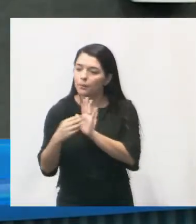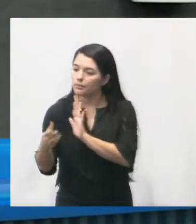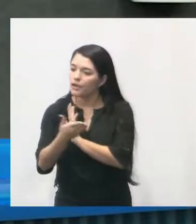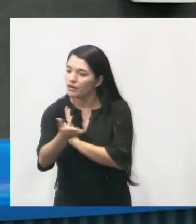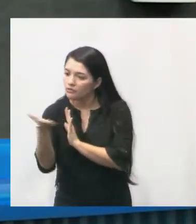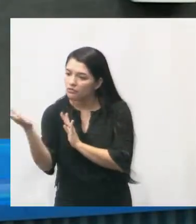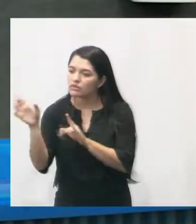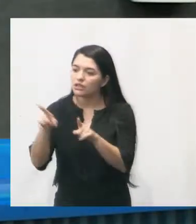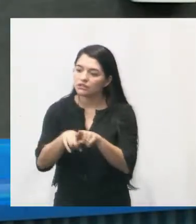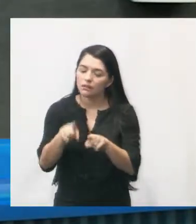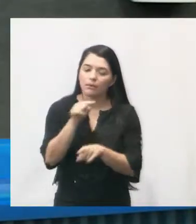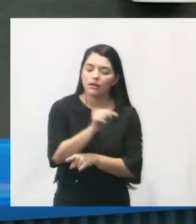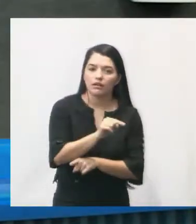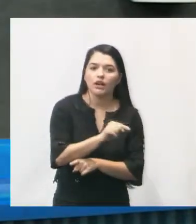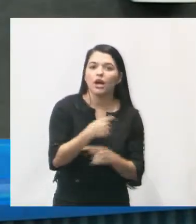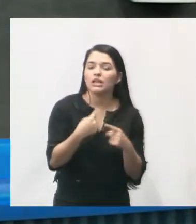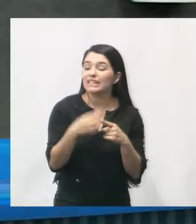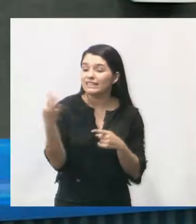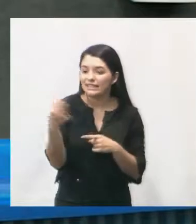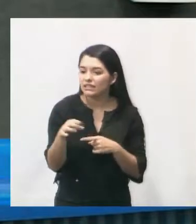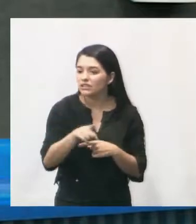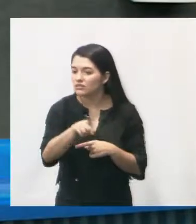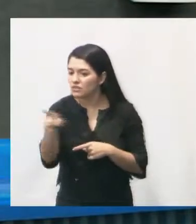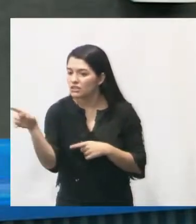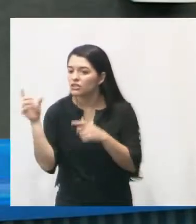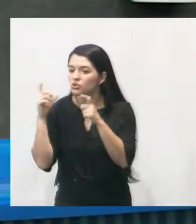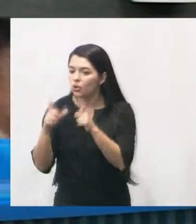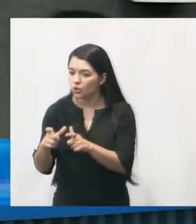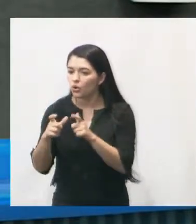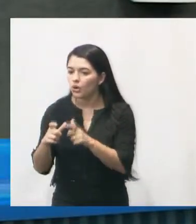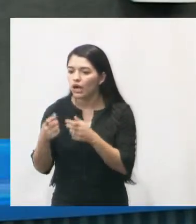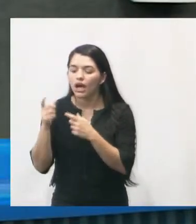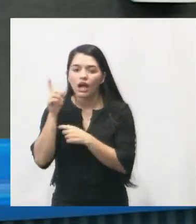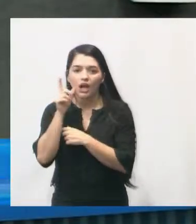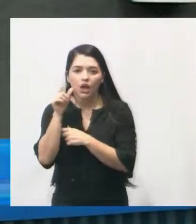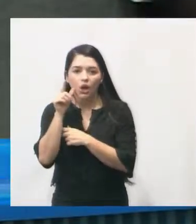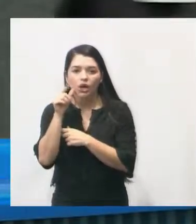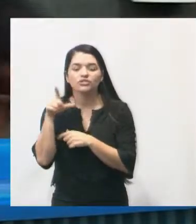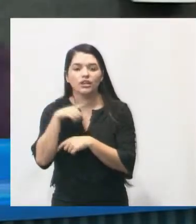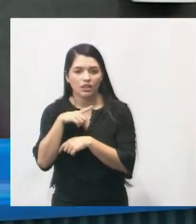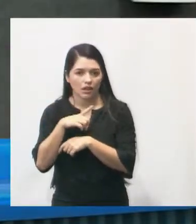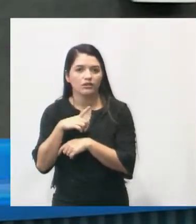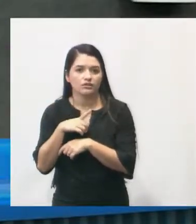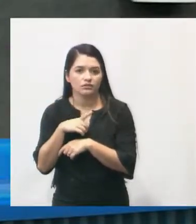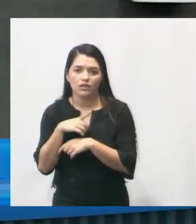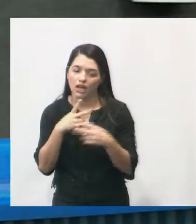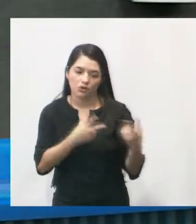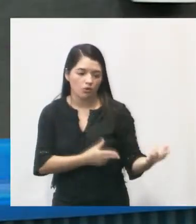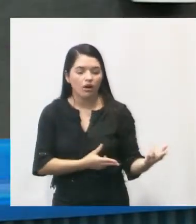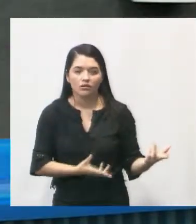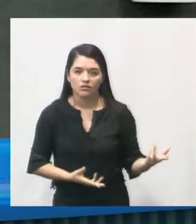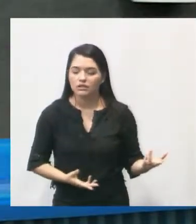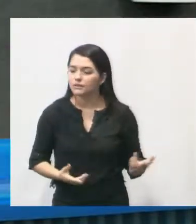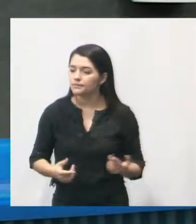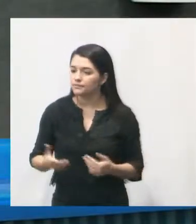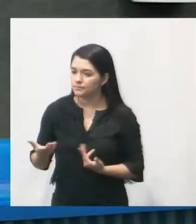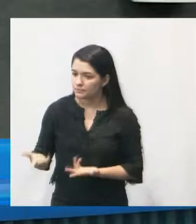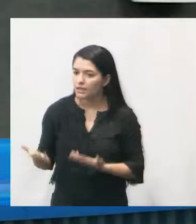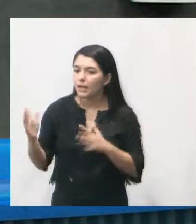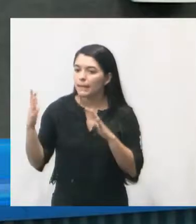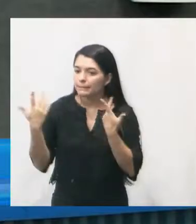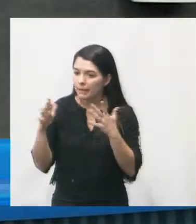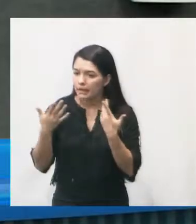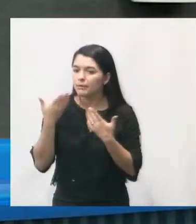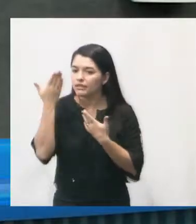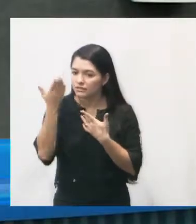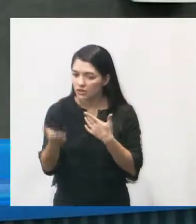Tenho certeza que na região de vocês é região de comércio. Uma parte, vereador. Tá, parabenizar a Vossa Excelência